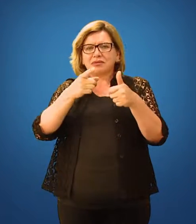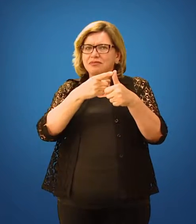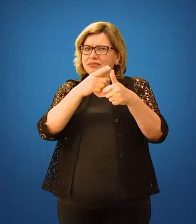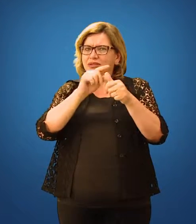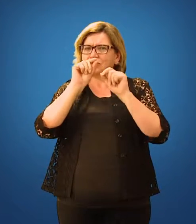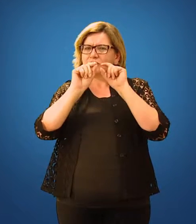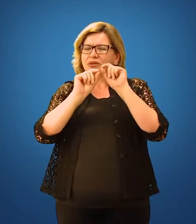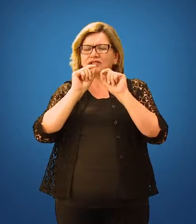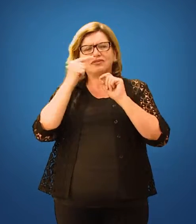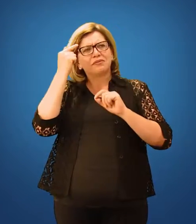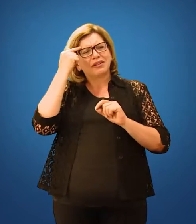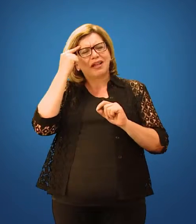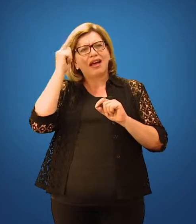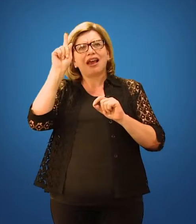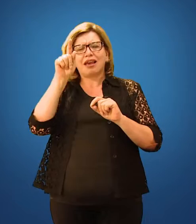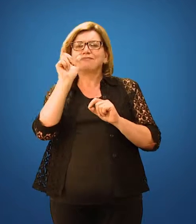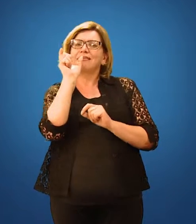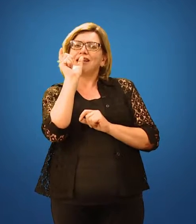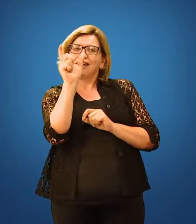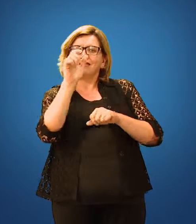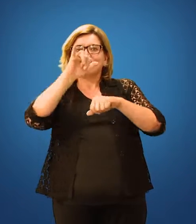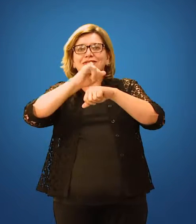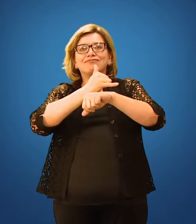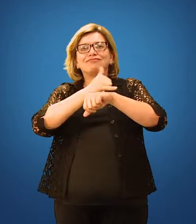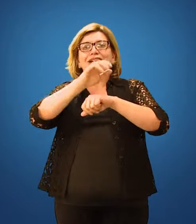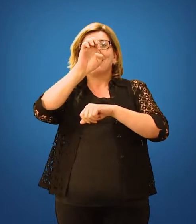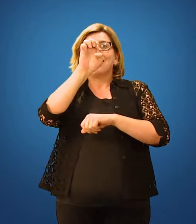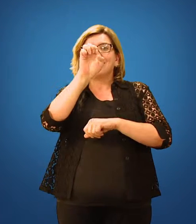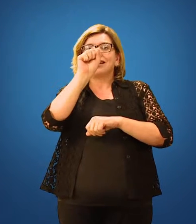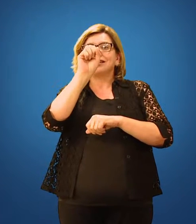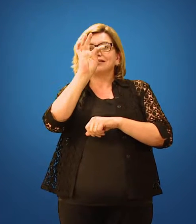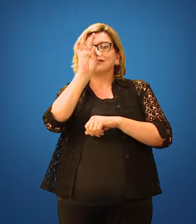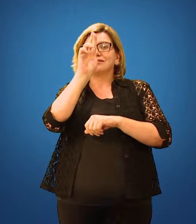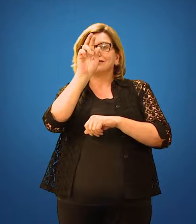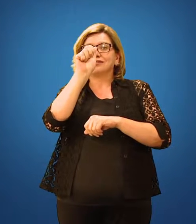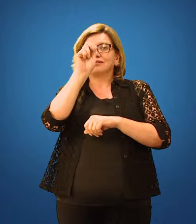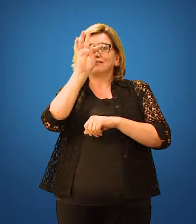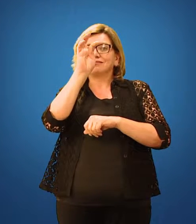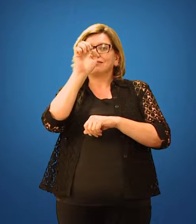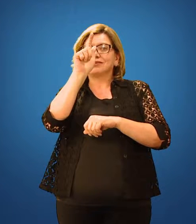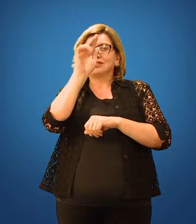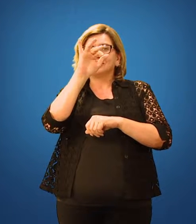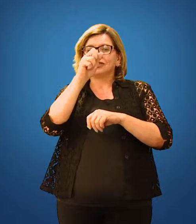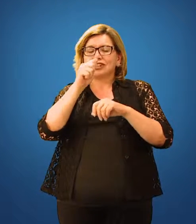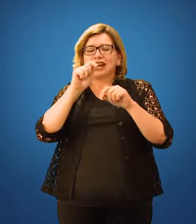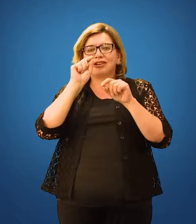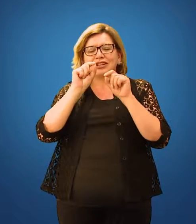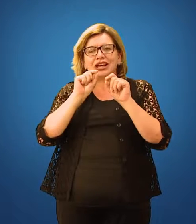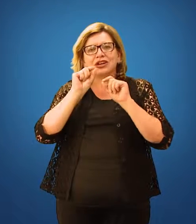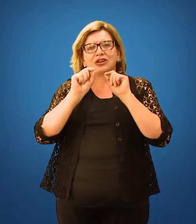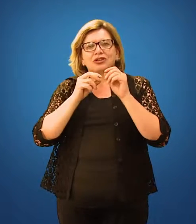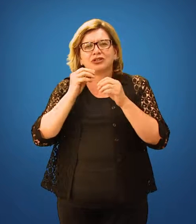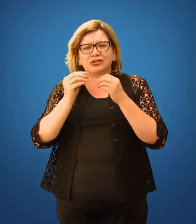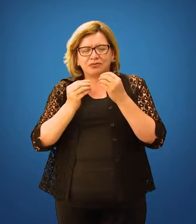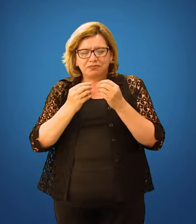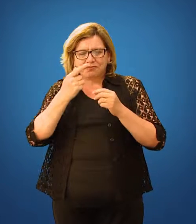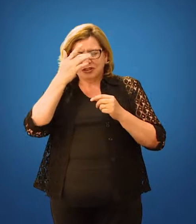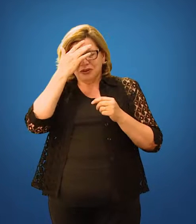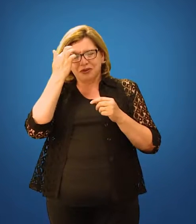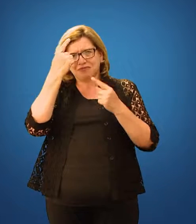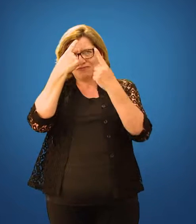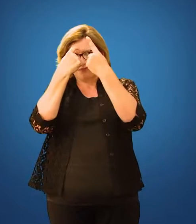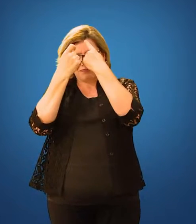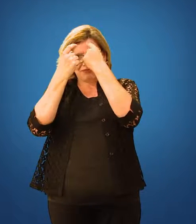justamente o termo estratégia. Estratégia consiste em um conjunto de atitudes ainda não realizadas, ou seja, estão